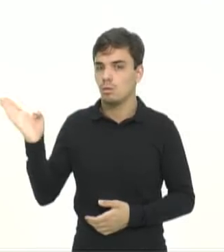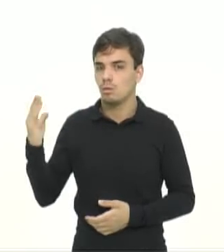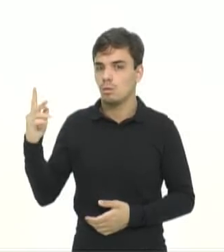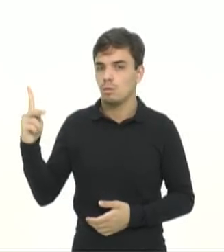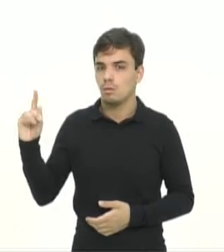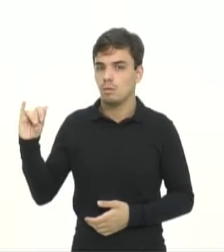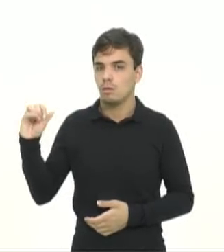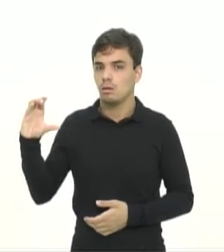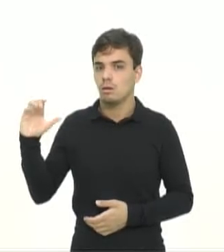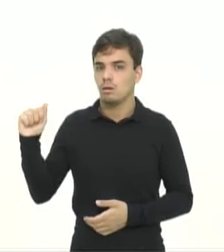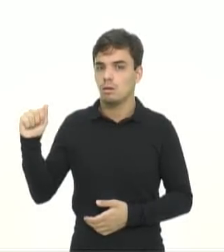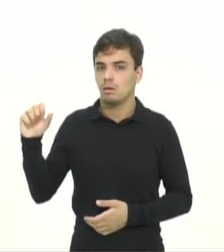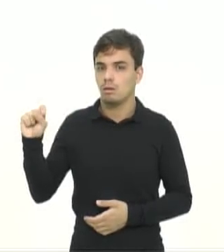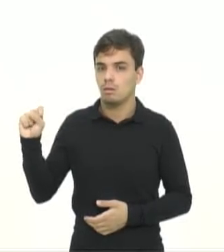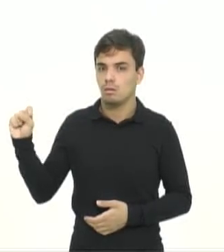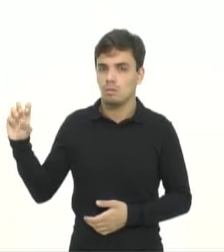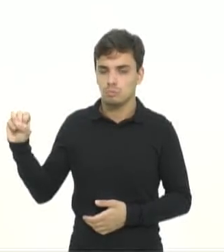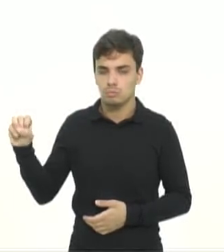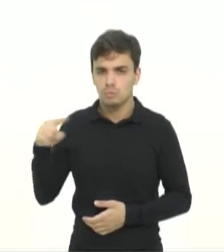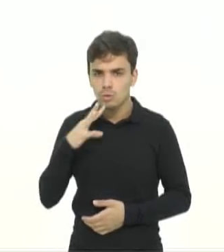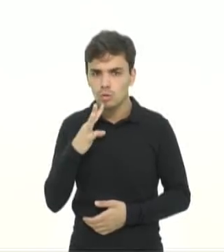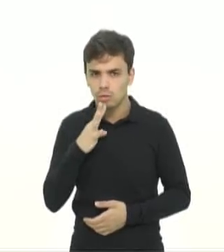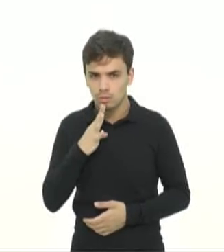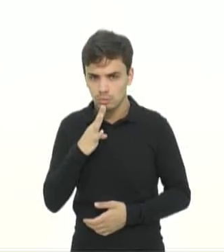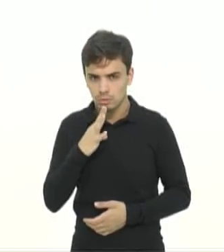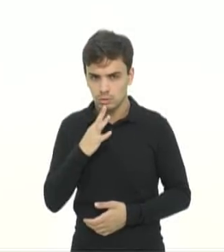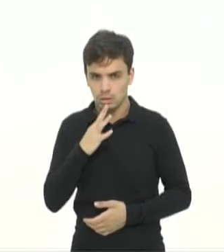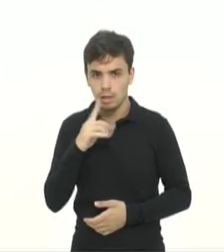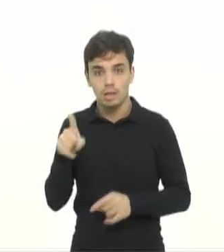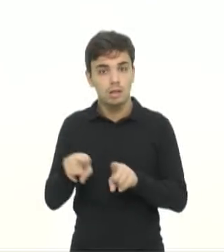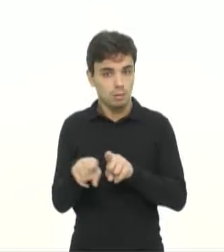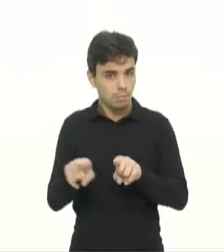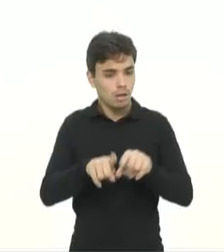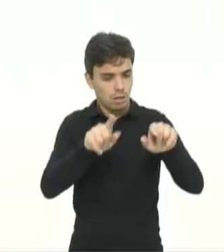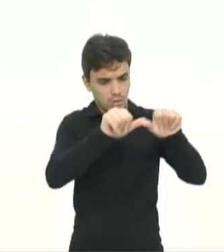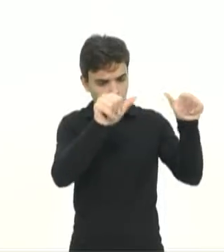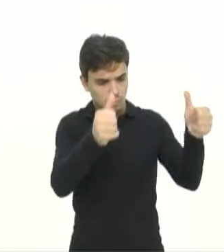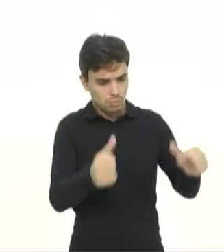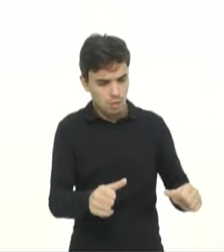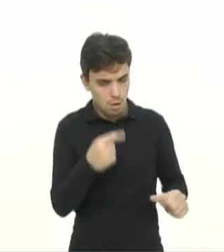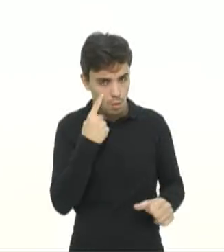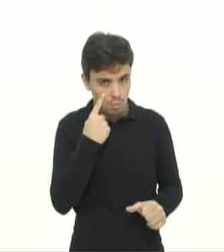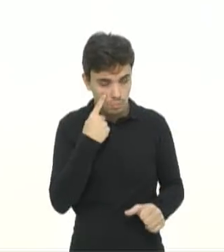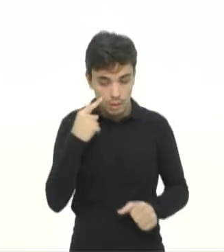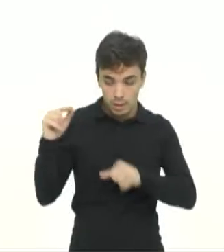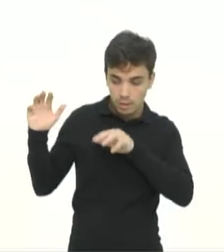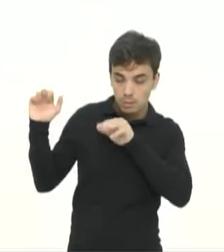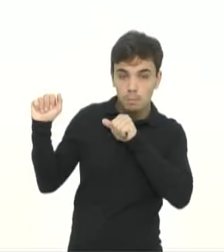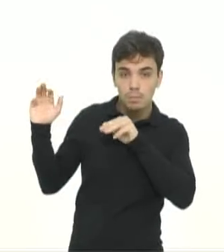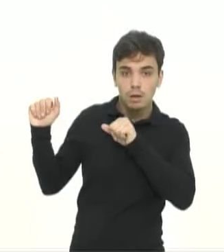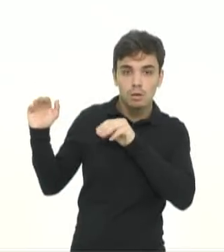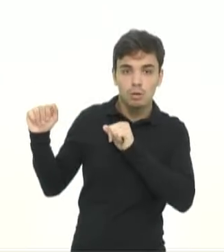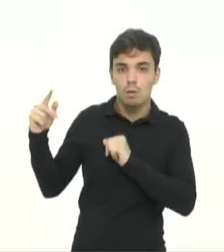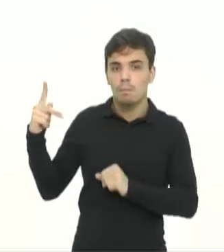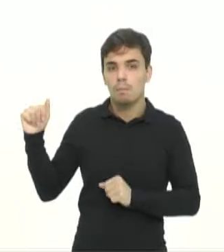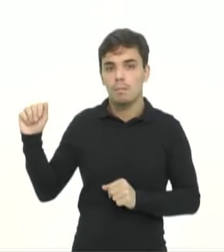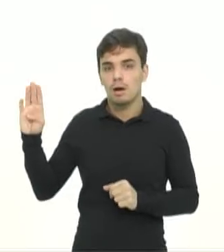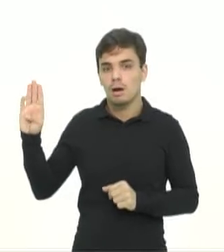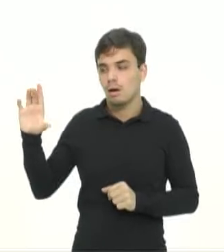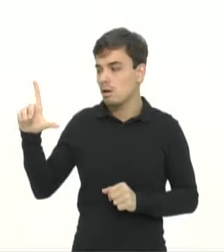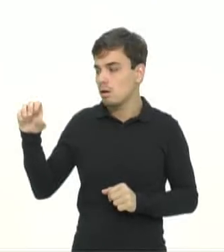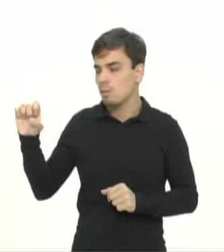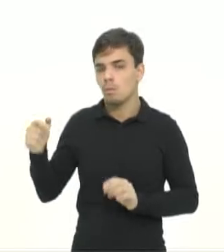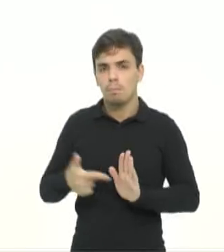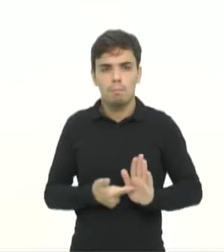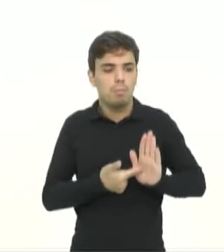foi um escultor, gente. Olha que interessante. Será que você sabia disso? O espanhol Pablo Picasso, que também se destacou na